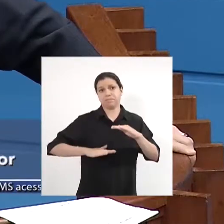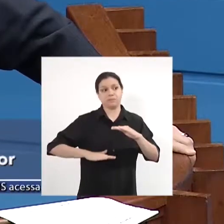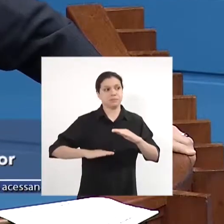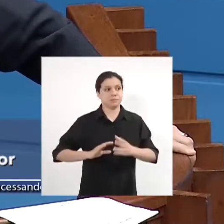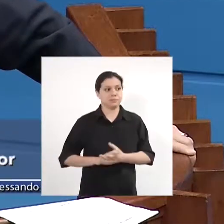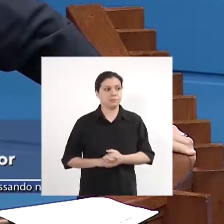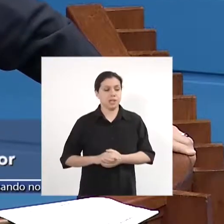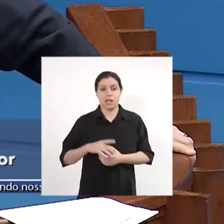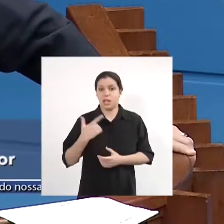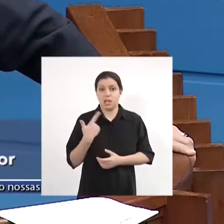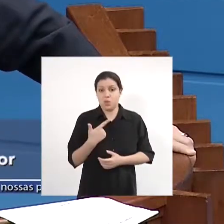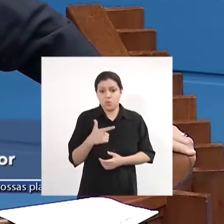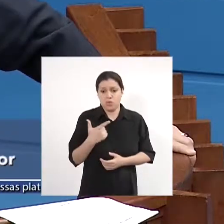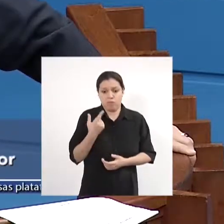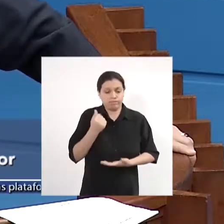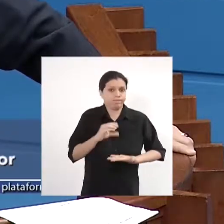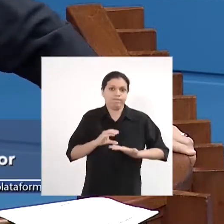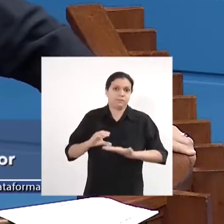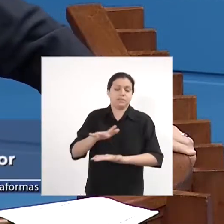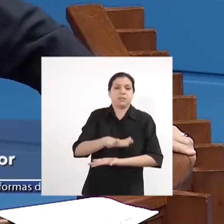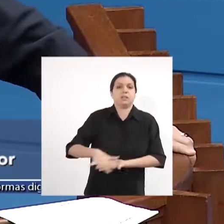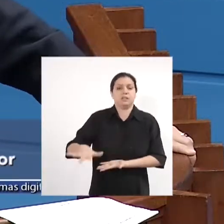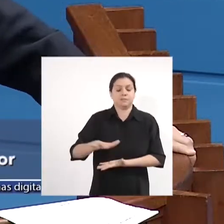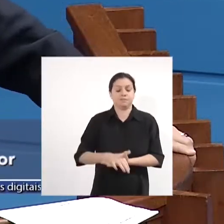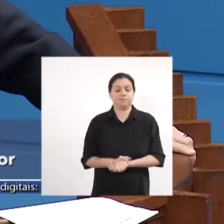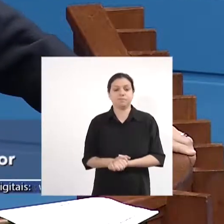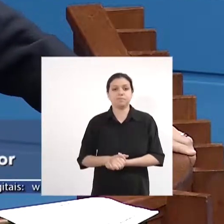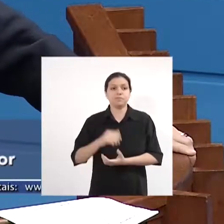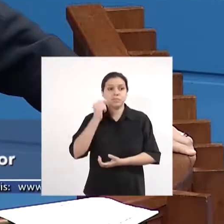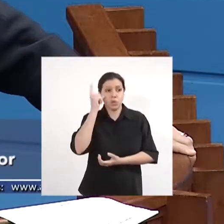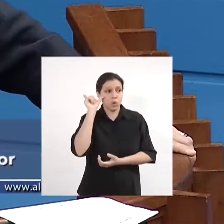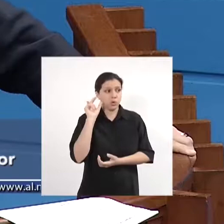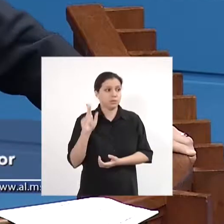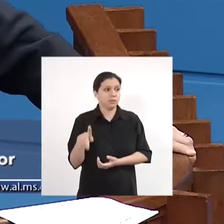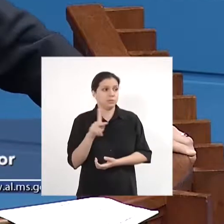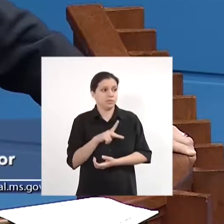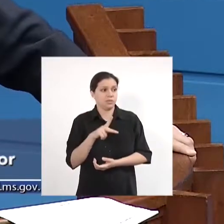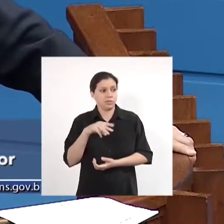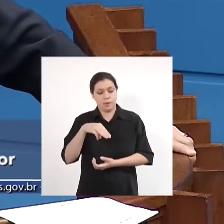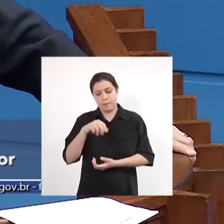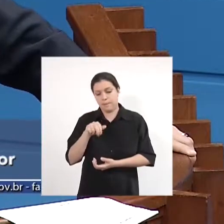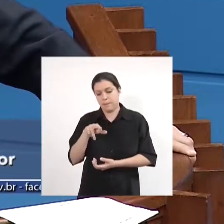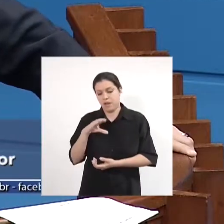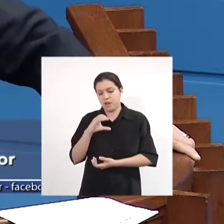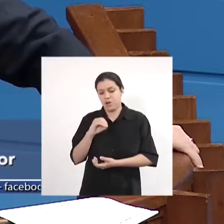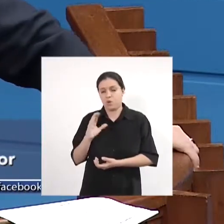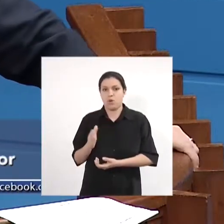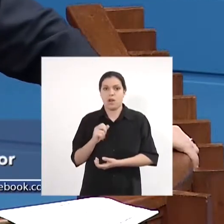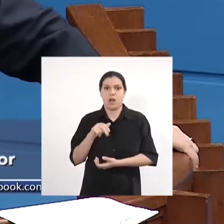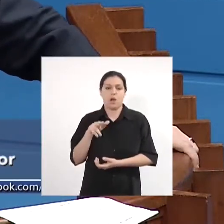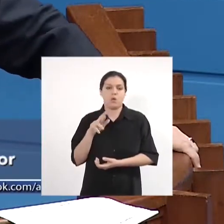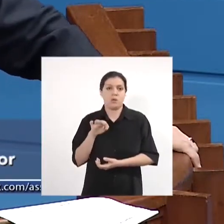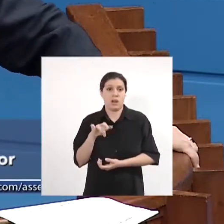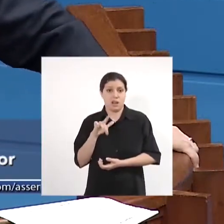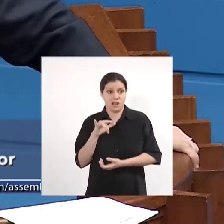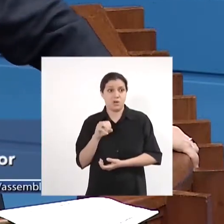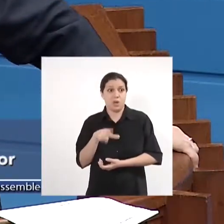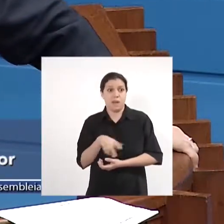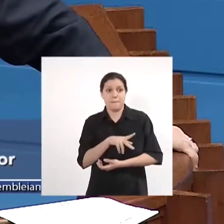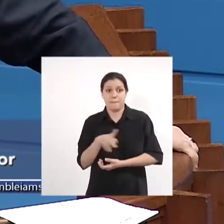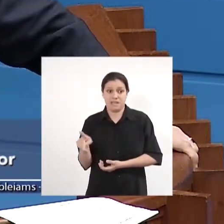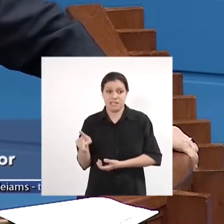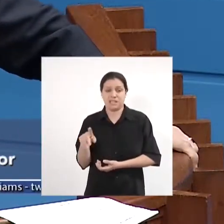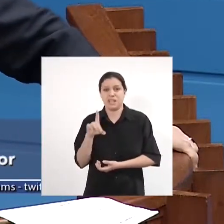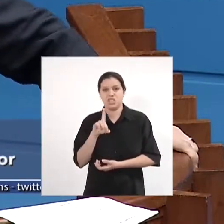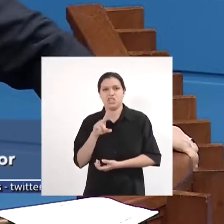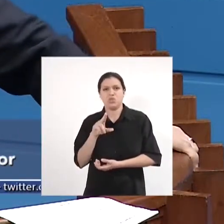de ter investimentos nessas áreas. Ontem, o professor Marco Aurélio, que é presidente da Dufemes, ele falava sobre